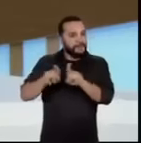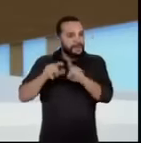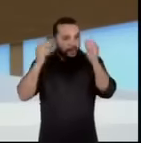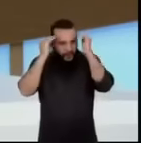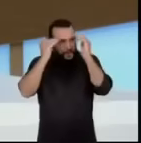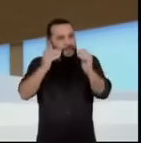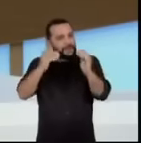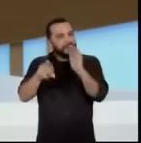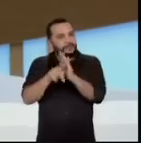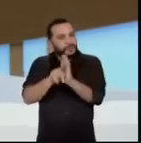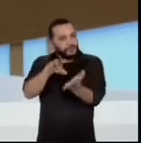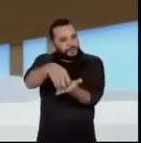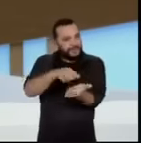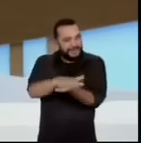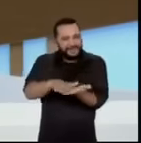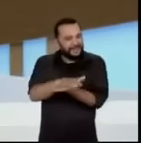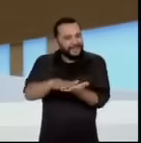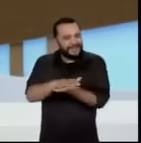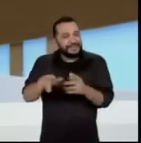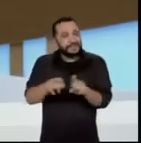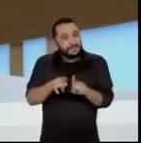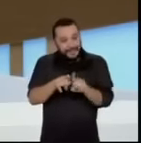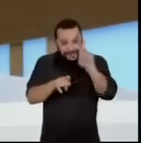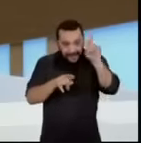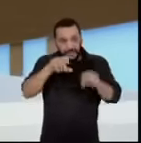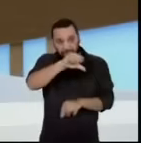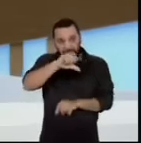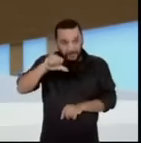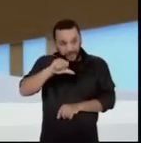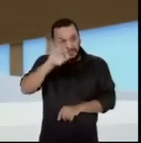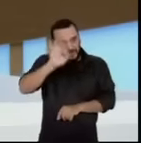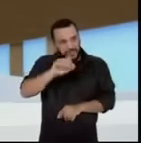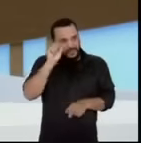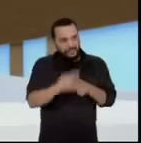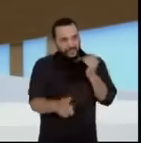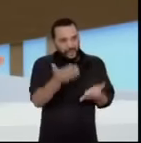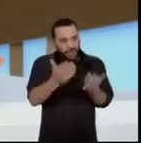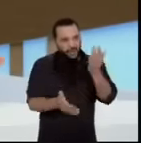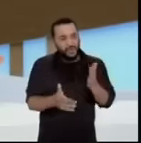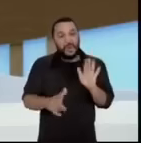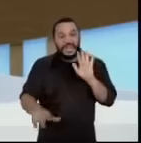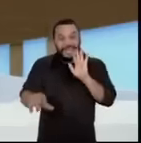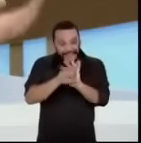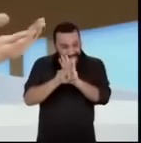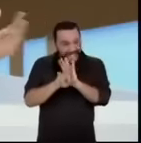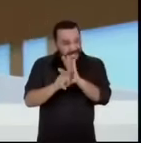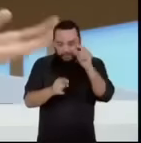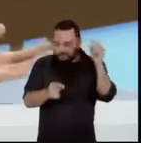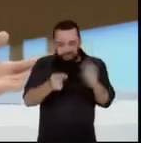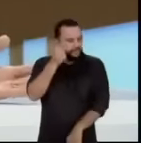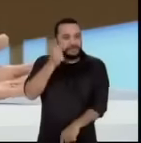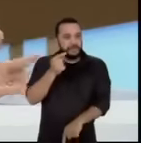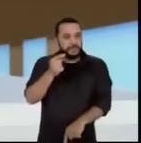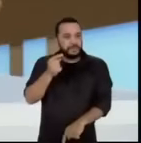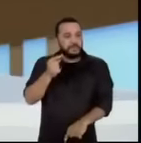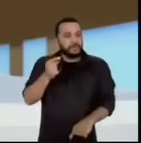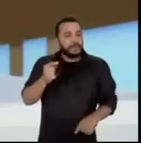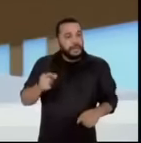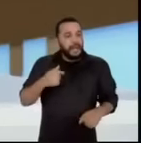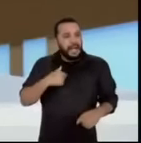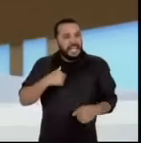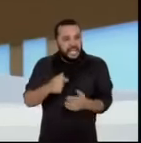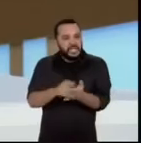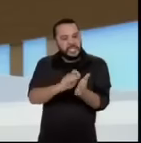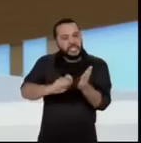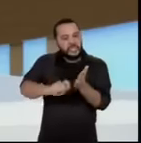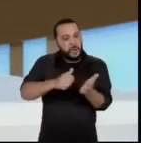dele 99% dos focos de incêndio são ilegais. E que ele multa e as pessoas dizem pode multar, o pessoal